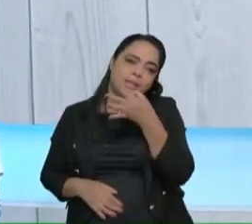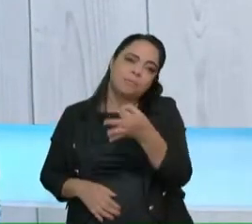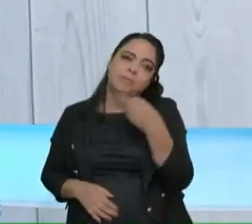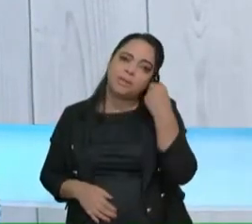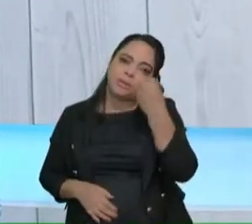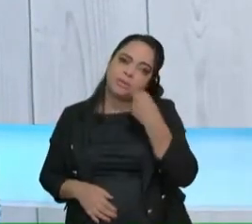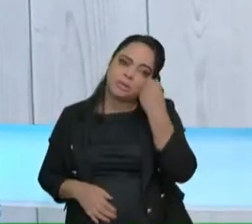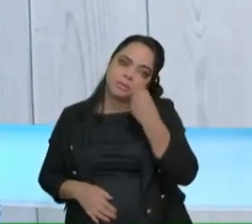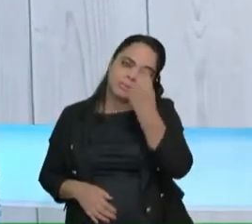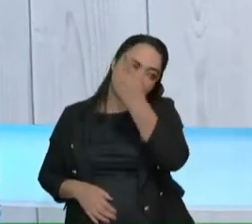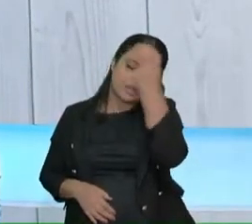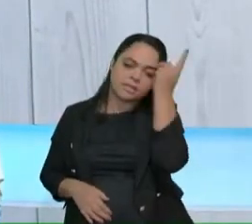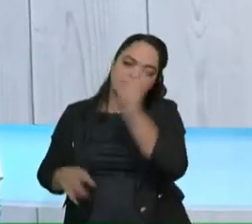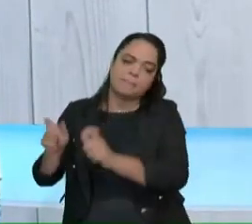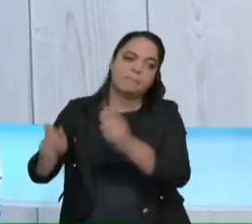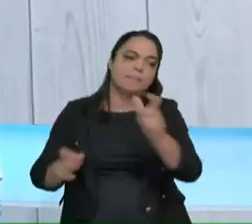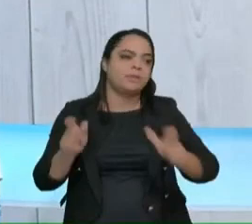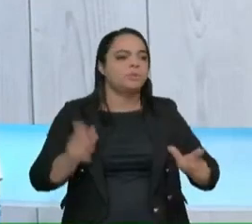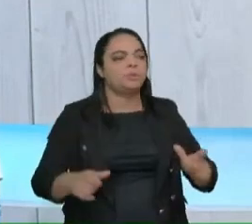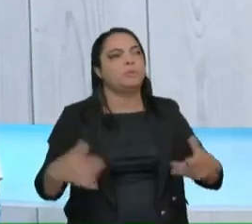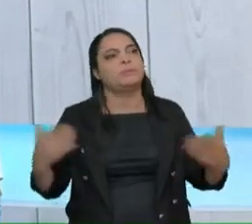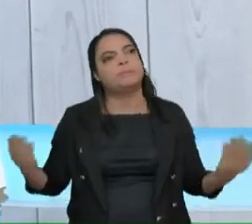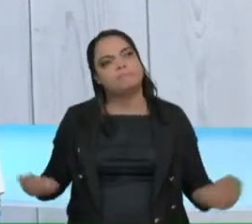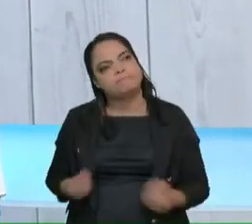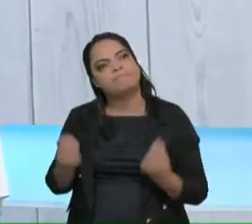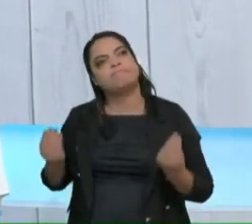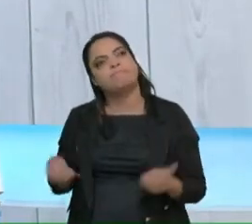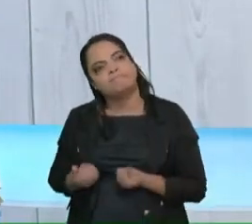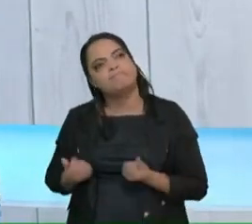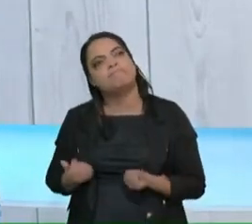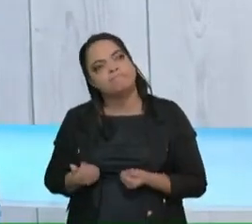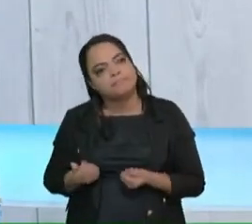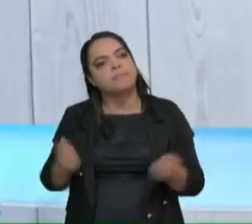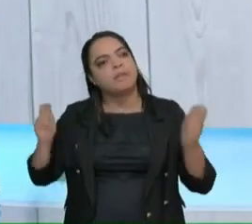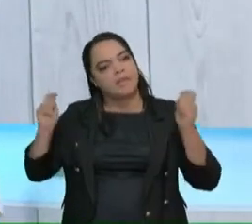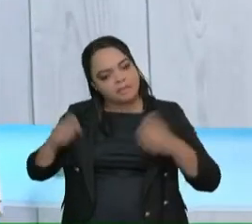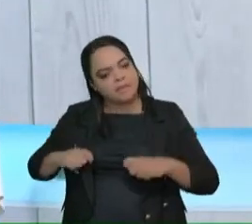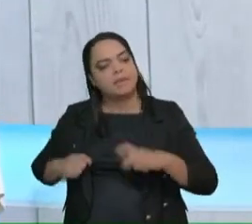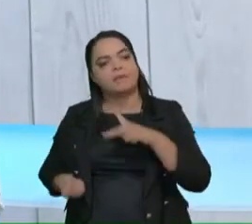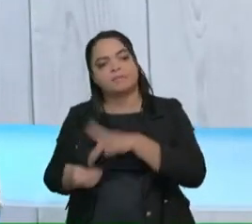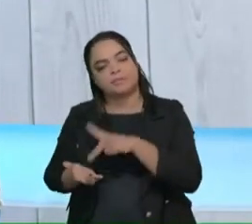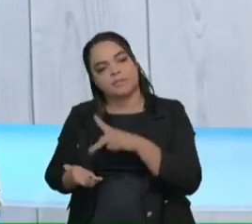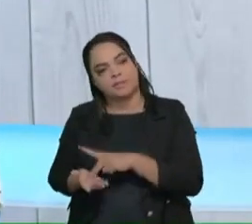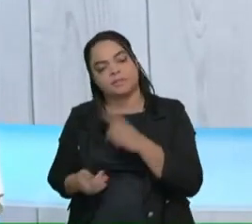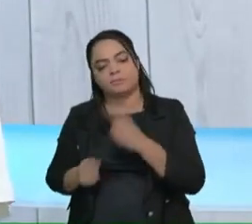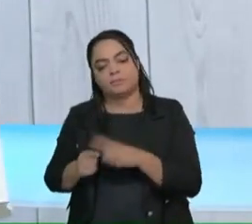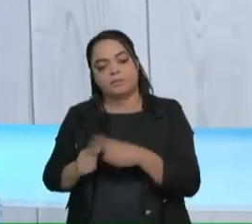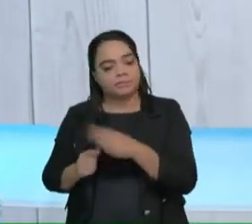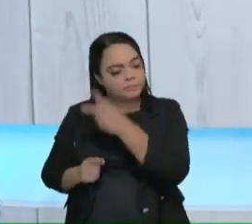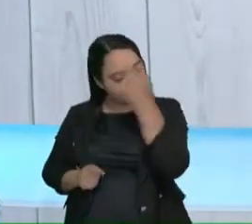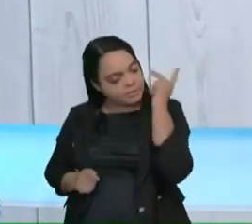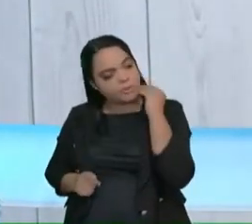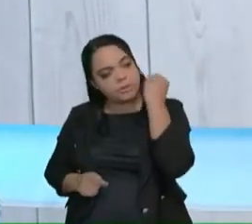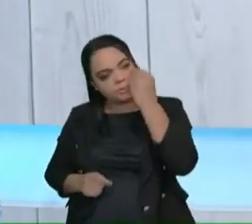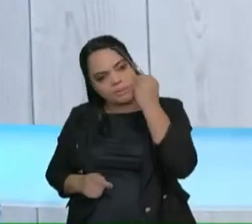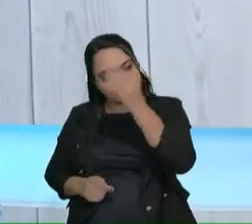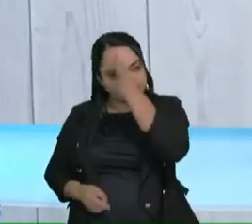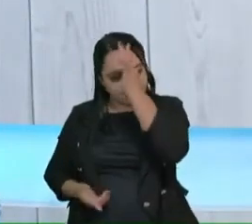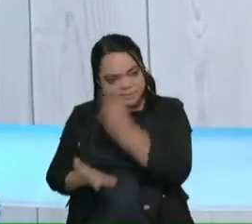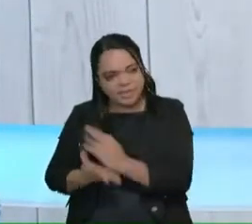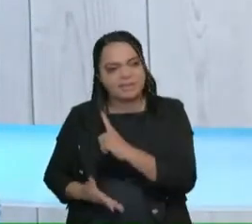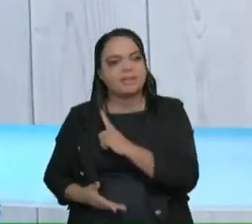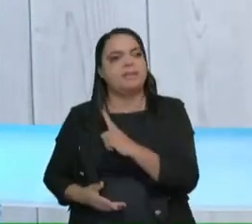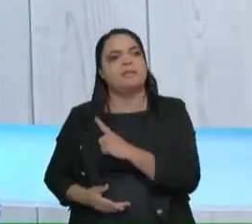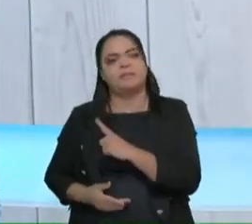experiências das pessoas eh Isso é inegável para quem teve uma experiência de fé é inegável que existe